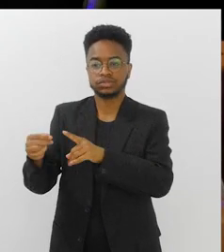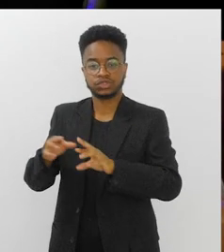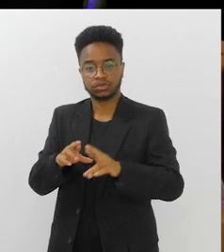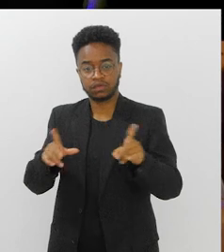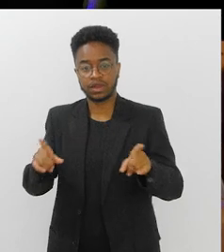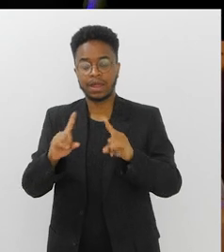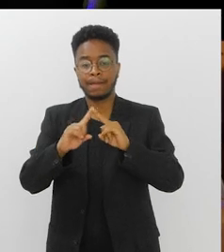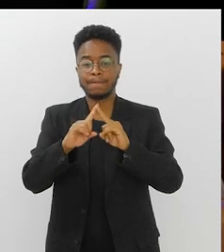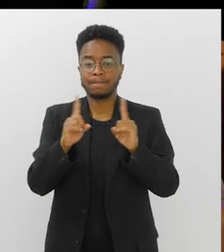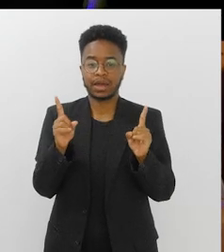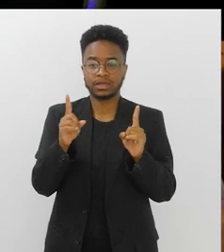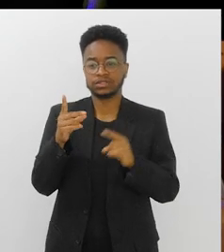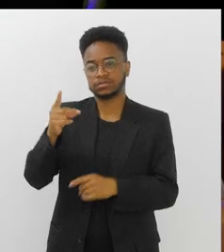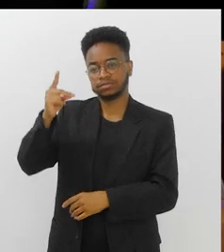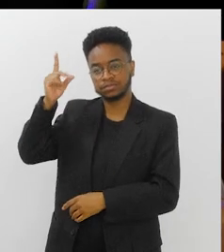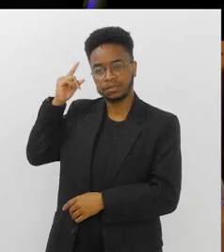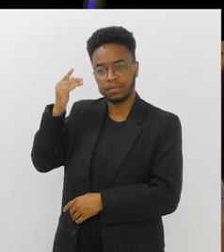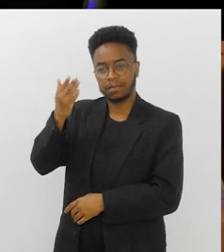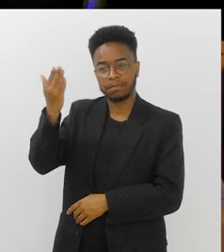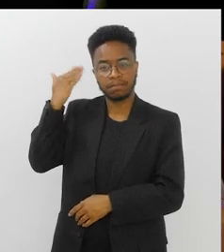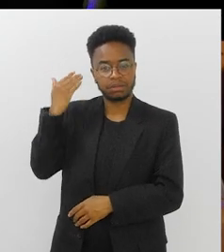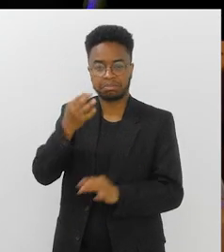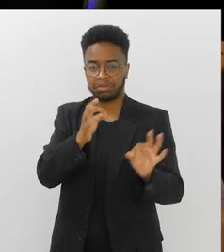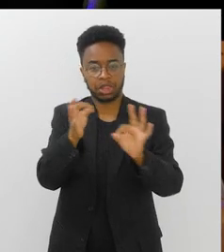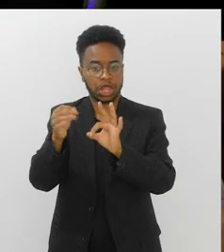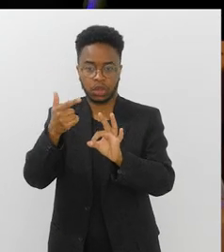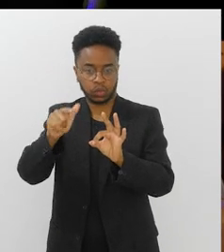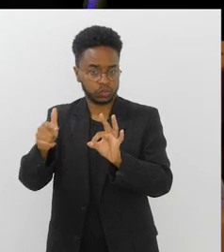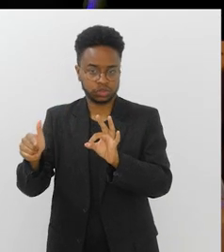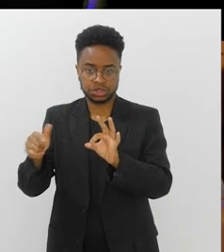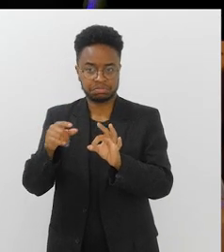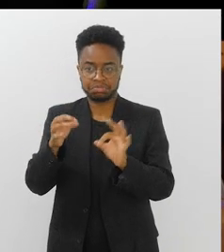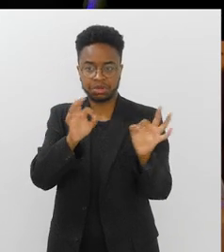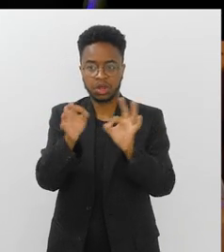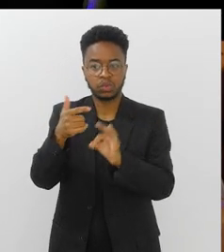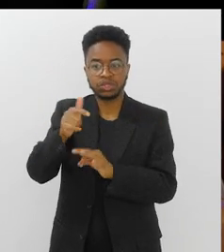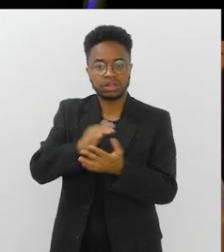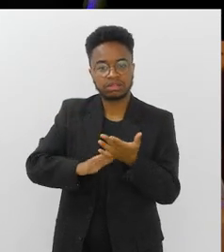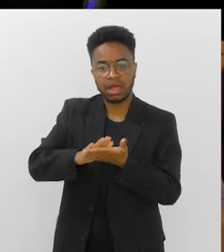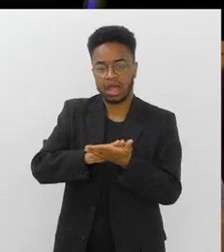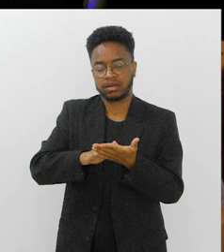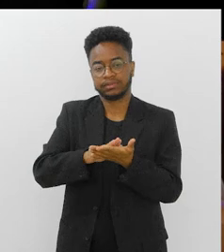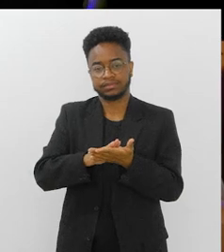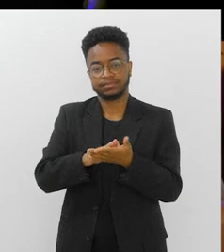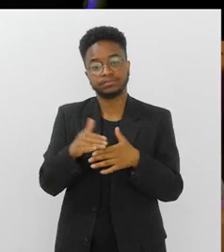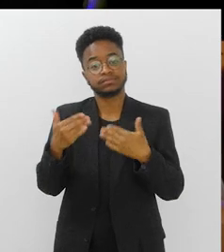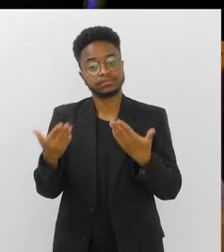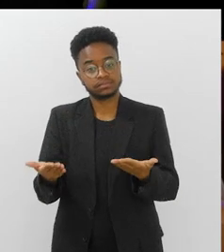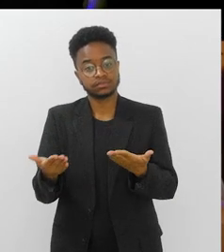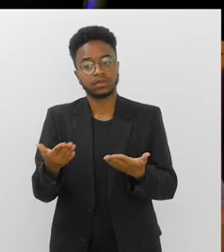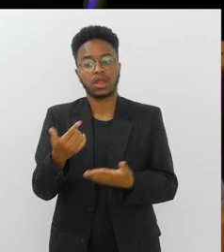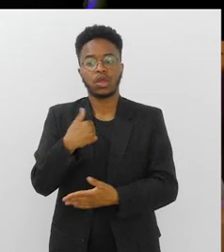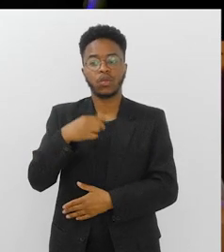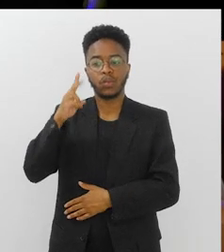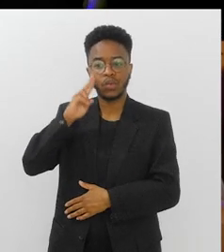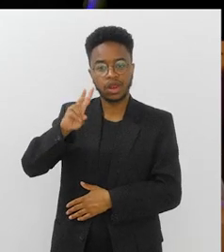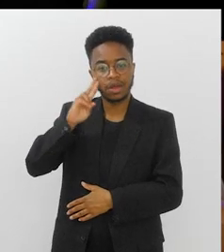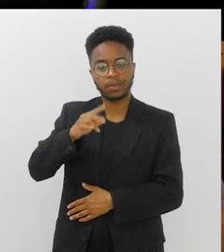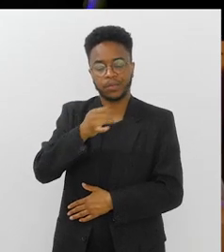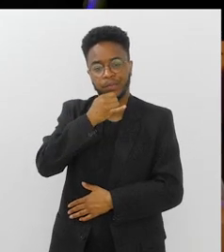est enfim mas eh antigamente né ninguém tinha ninguém tinha nada né então a gente eu